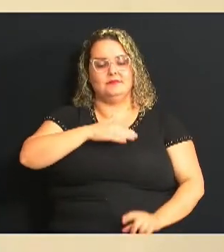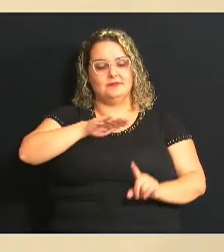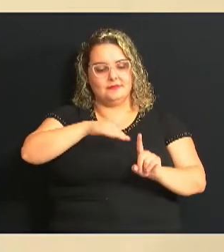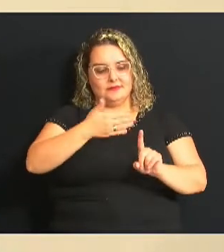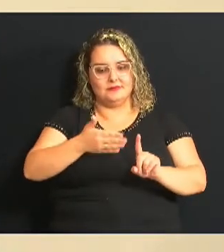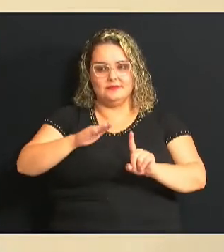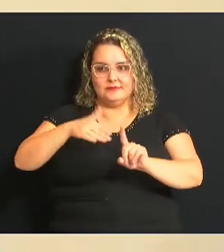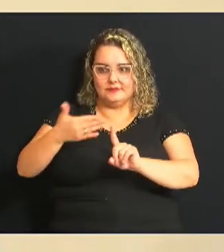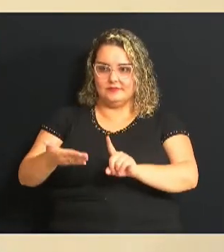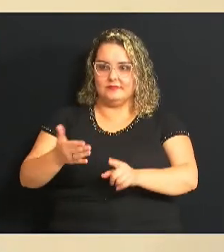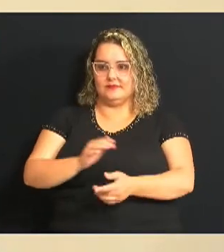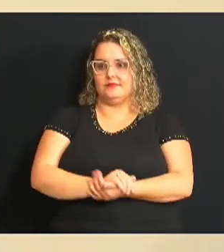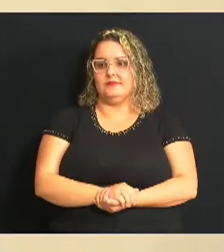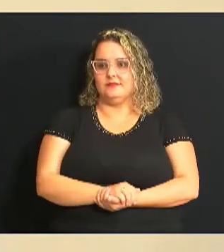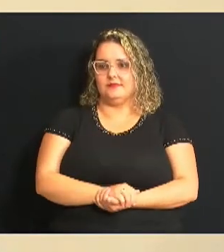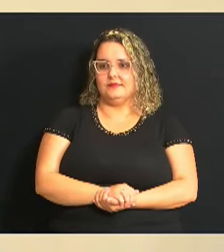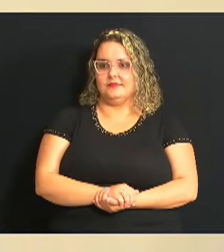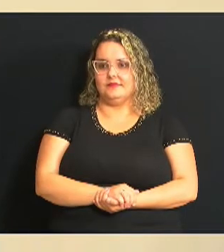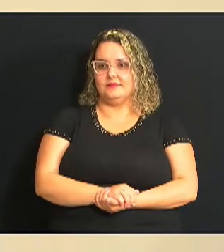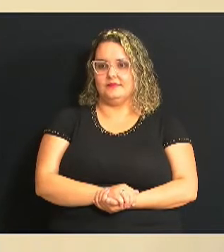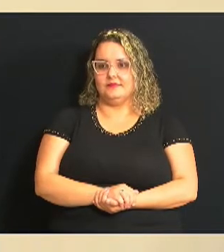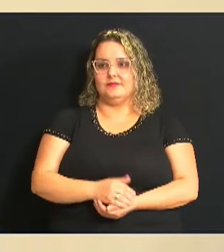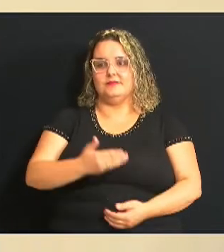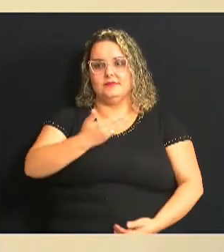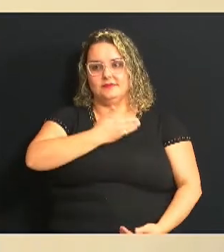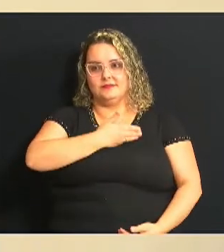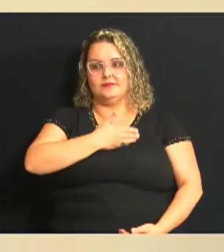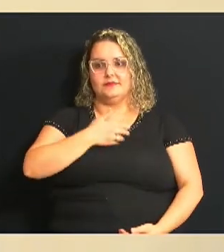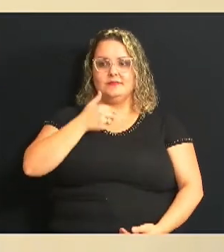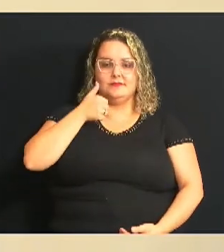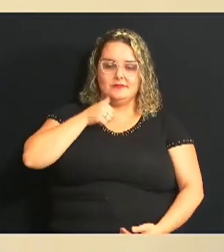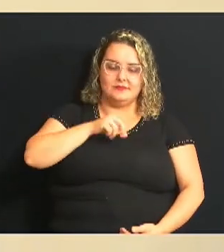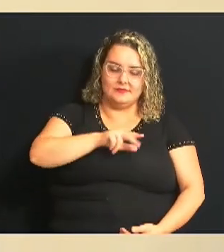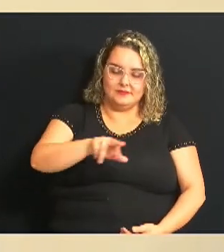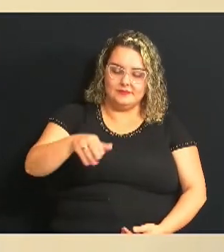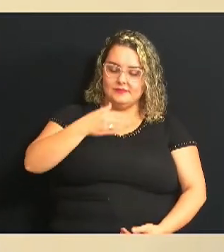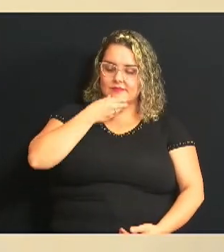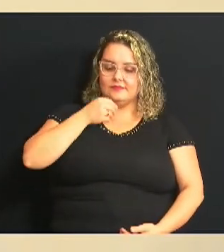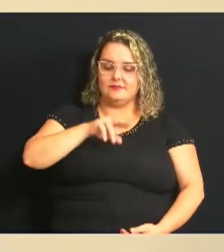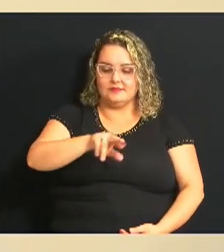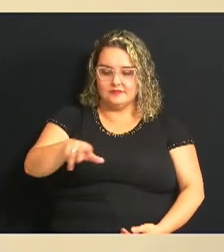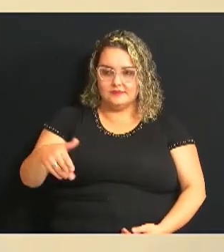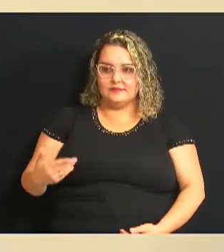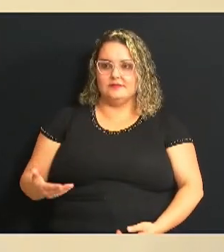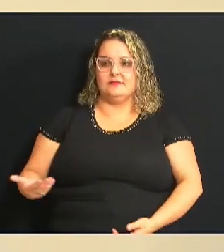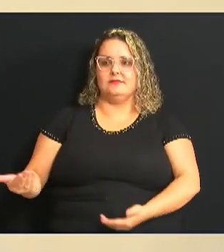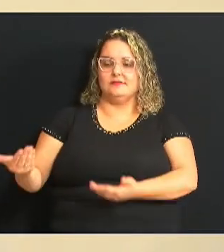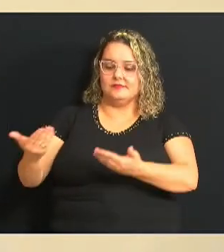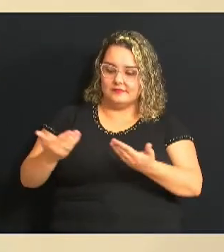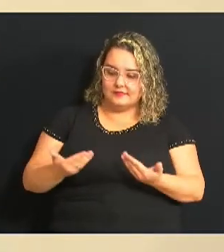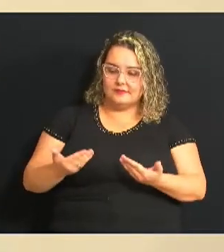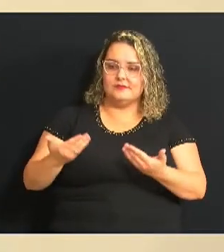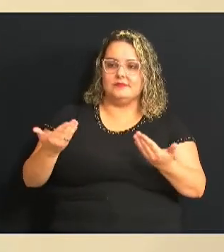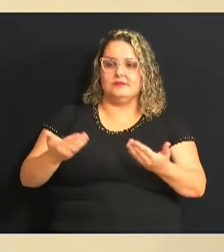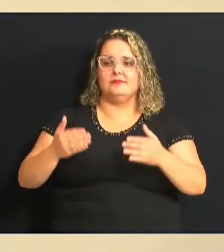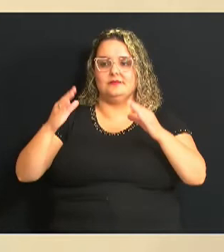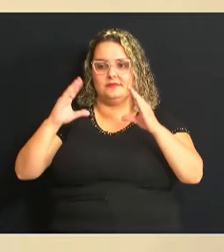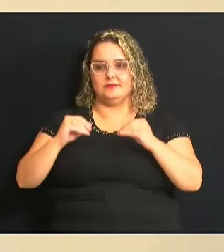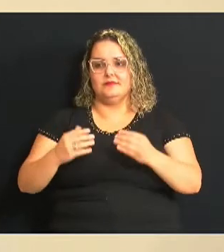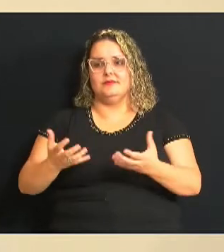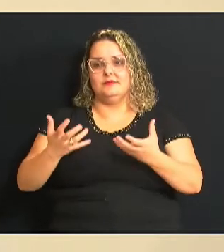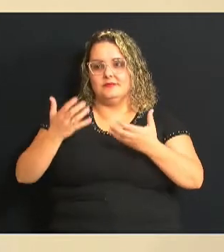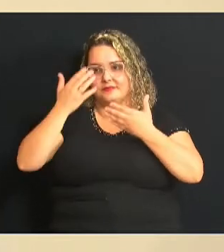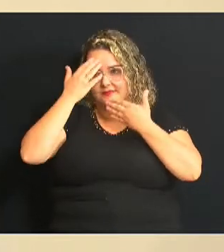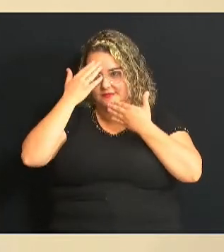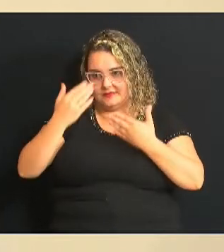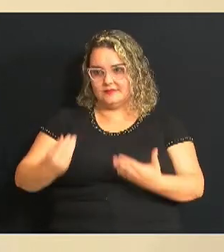e os amigos e irmãos em Cristo que estão também nos prestigiando nesta noite. Quero agradecer a